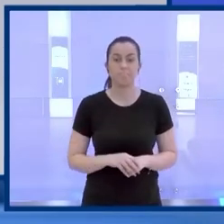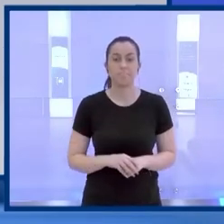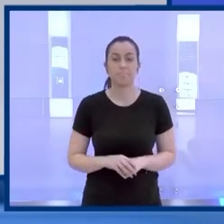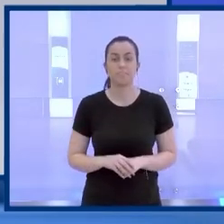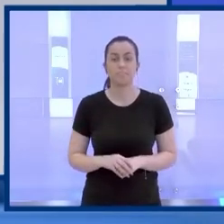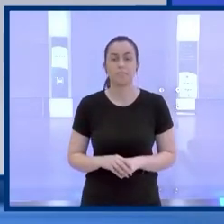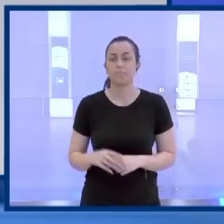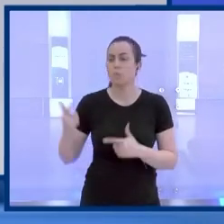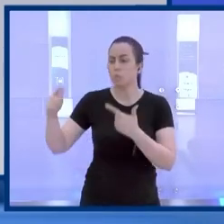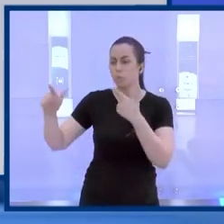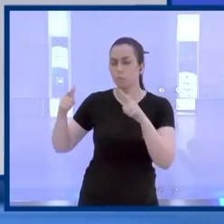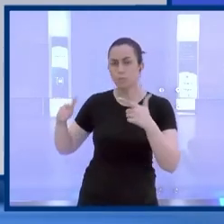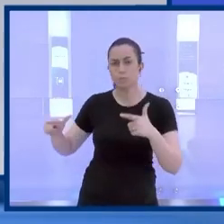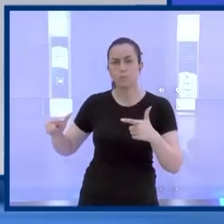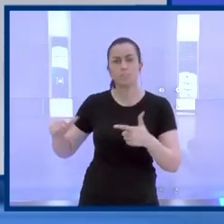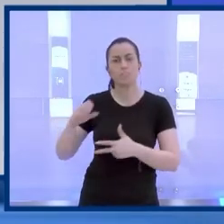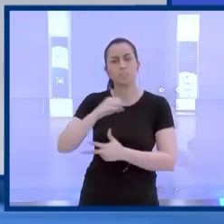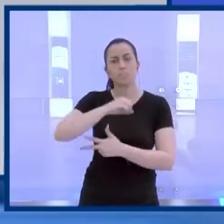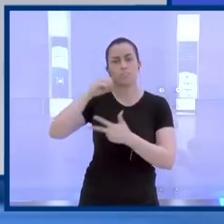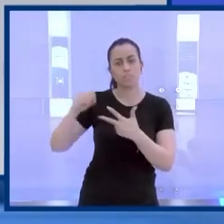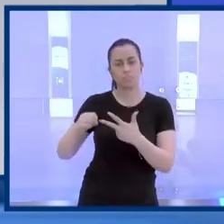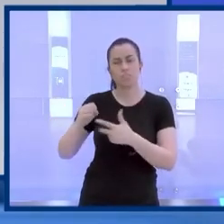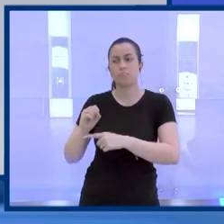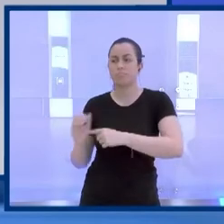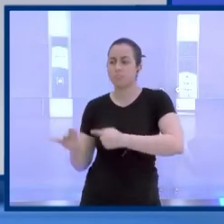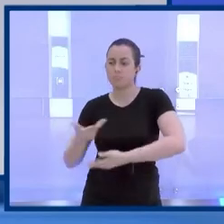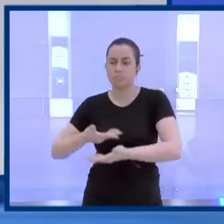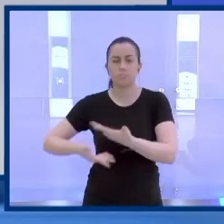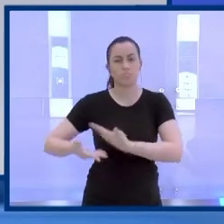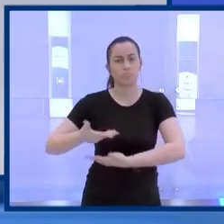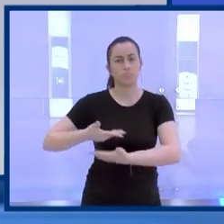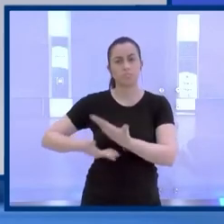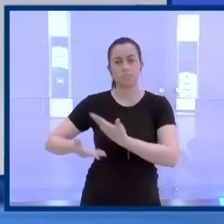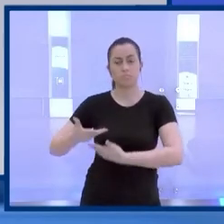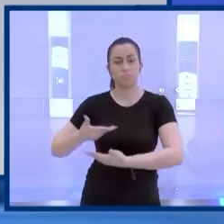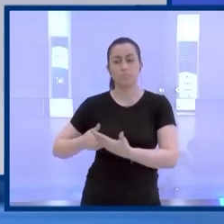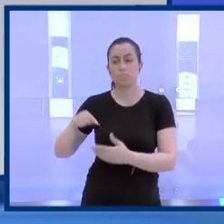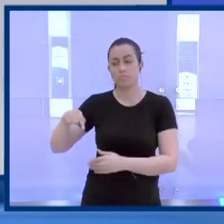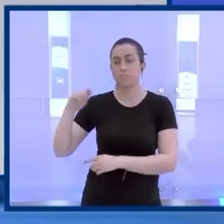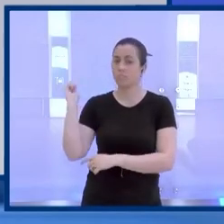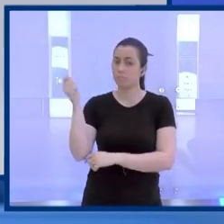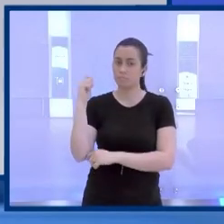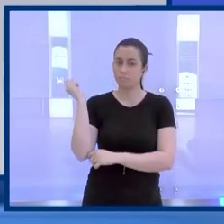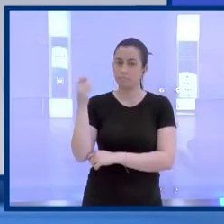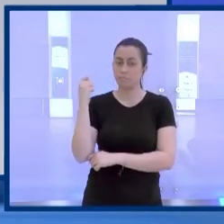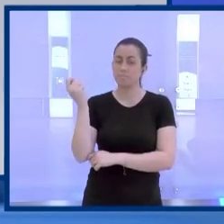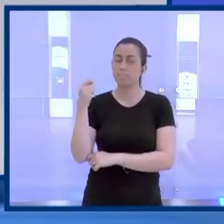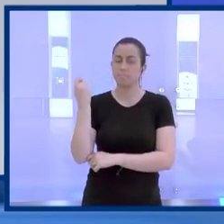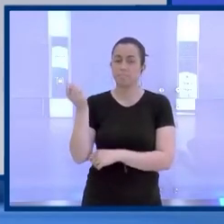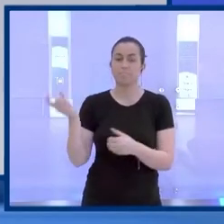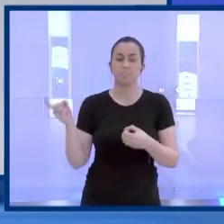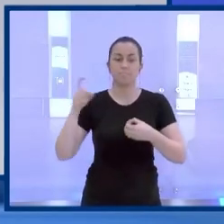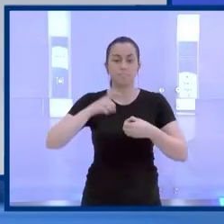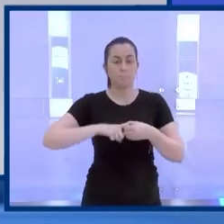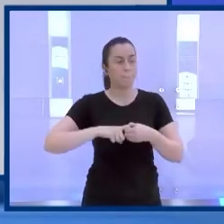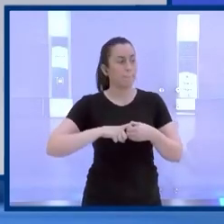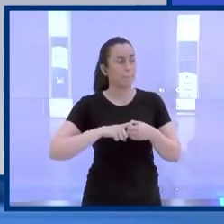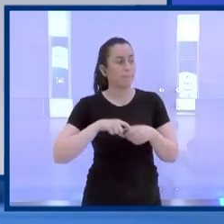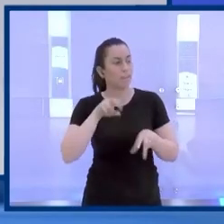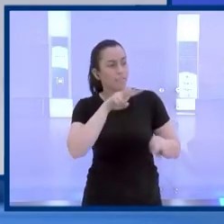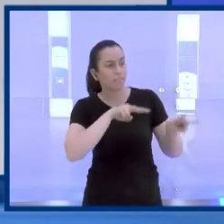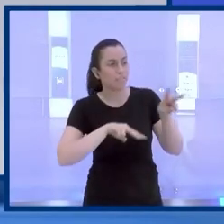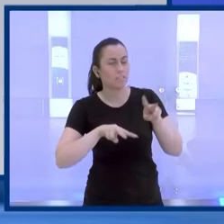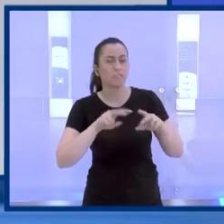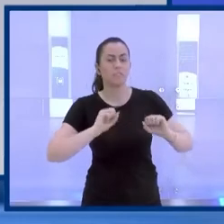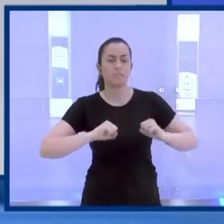os demais poderes, fazendo com que o Estado do Rio Grande do Sul volte a olhar para